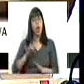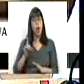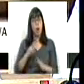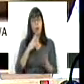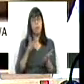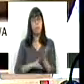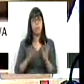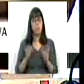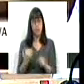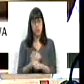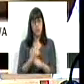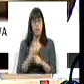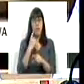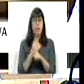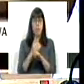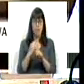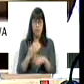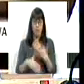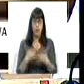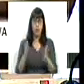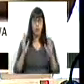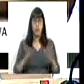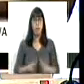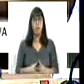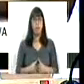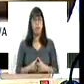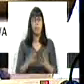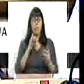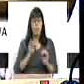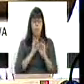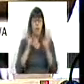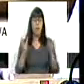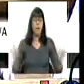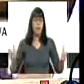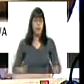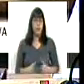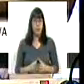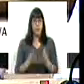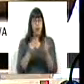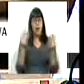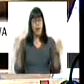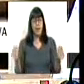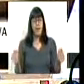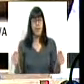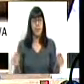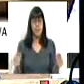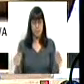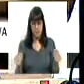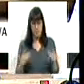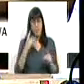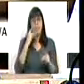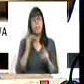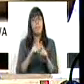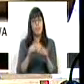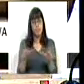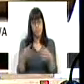de que, efetivamente, o serviço se mantenha em funcionamento. É claro que, muitas vezes, a ideia